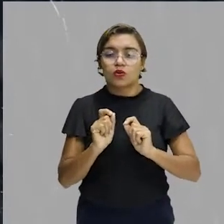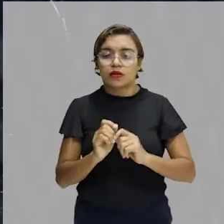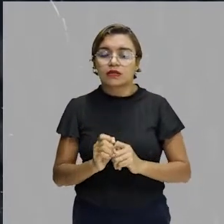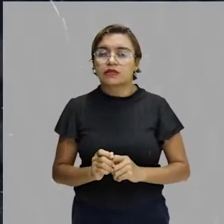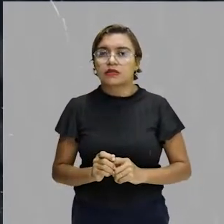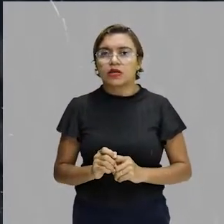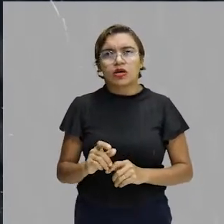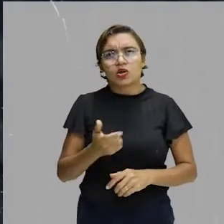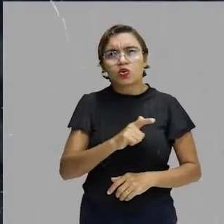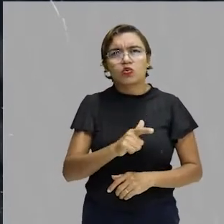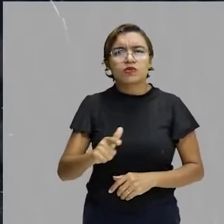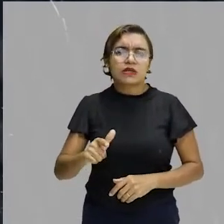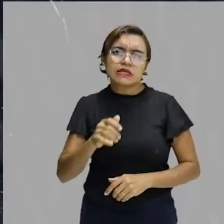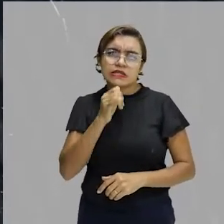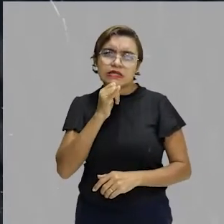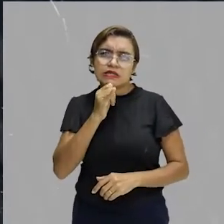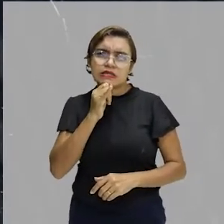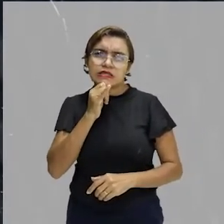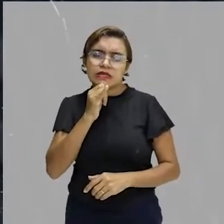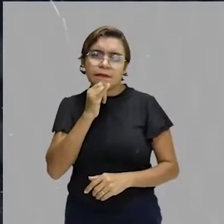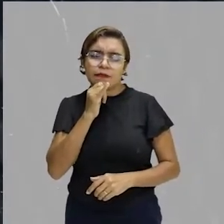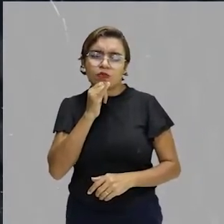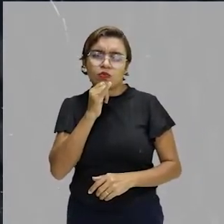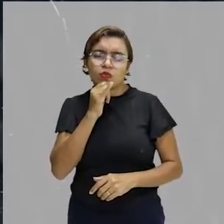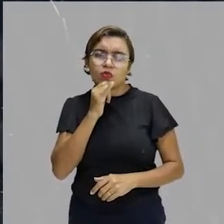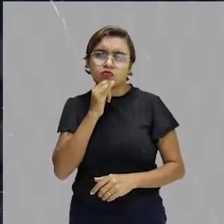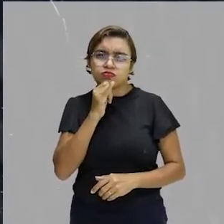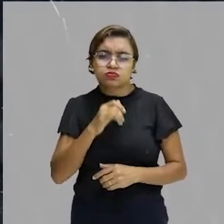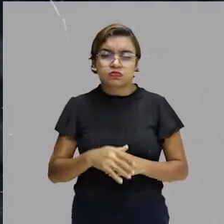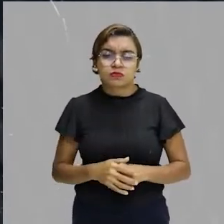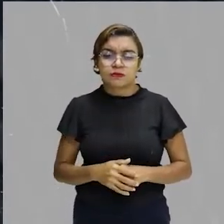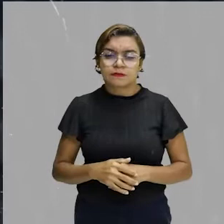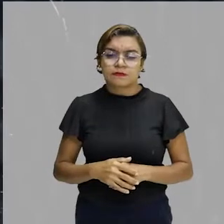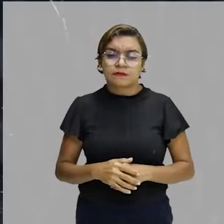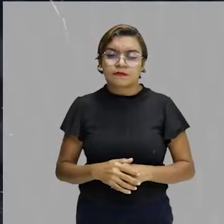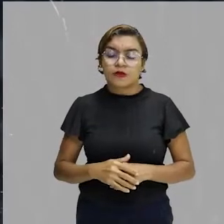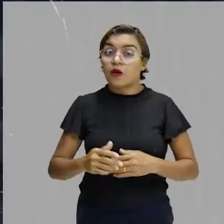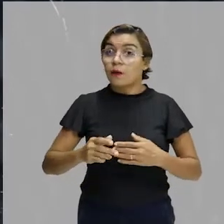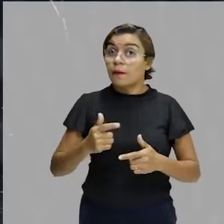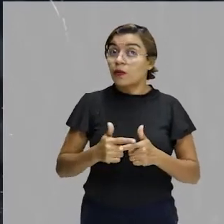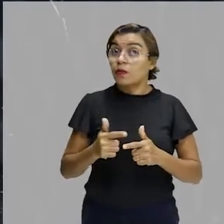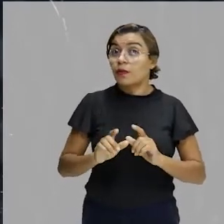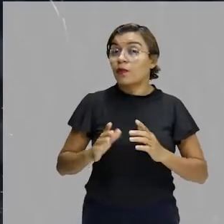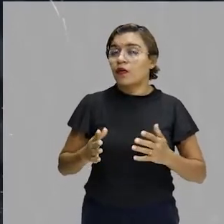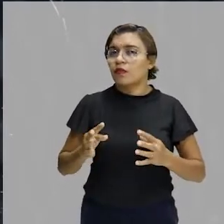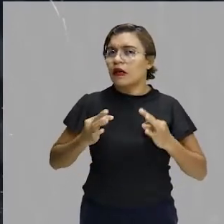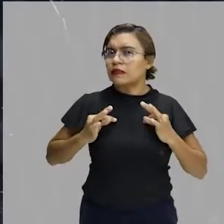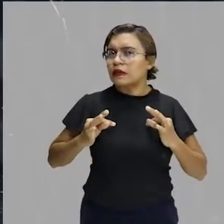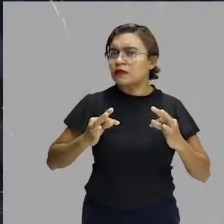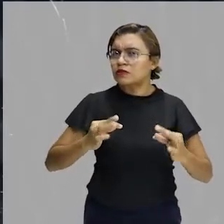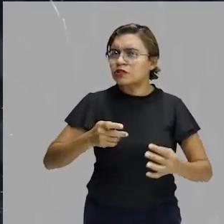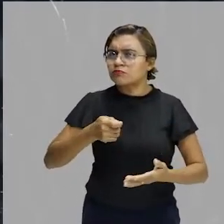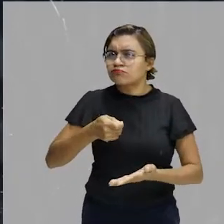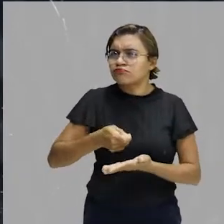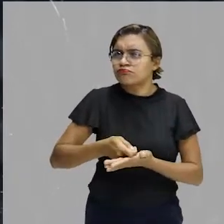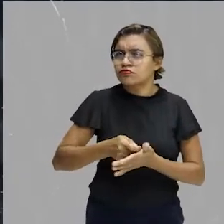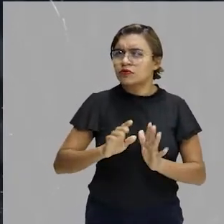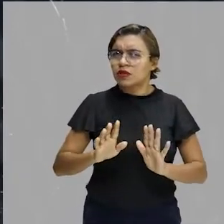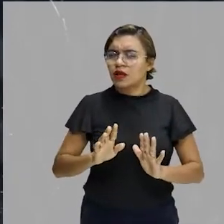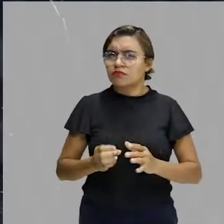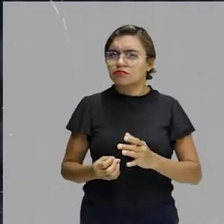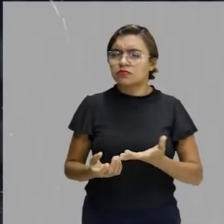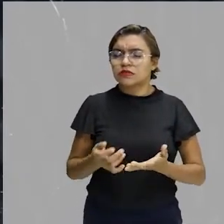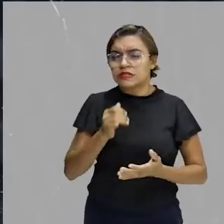seja, na sua queima, tá certo? Problema, as suas tecnologias ainda não estão amplamente difundidas, tá? Ou seja,